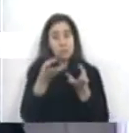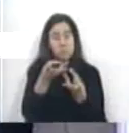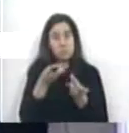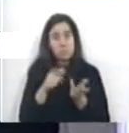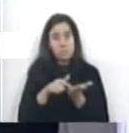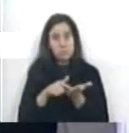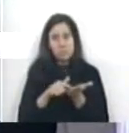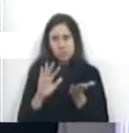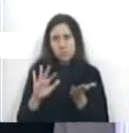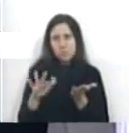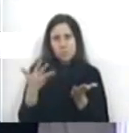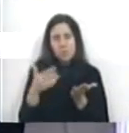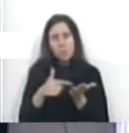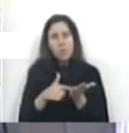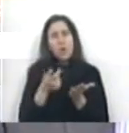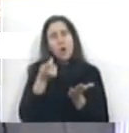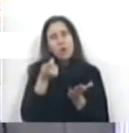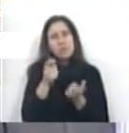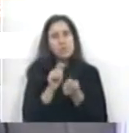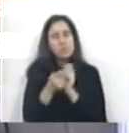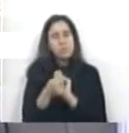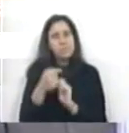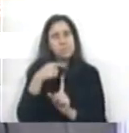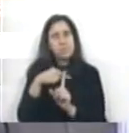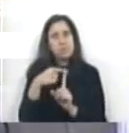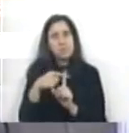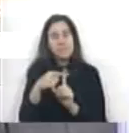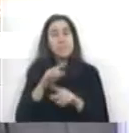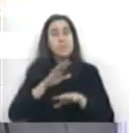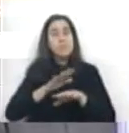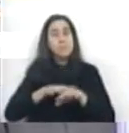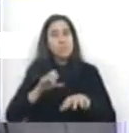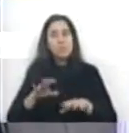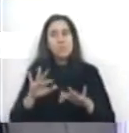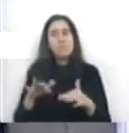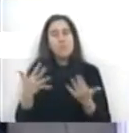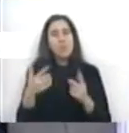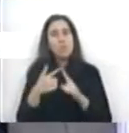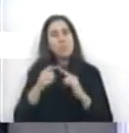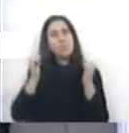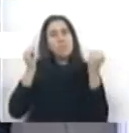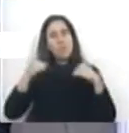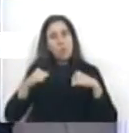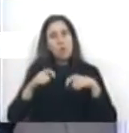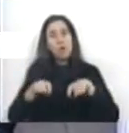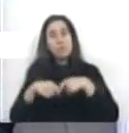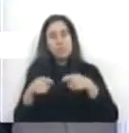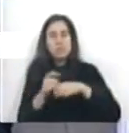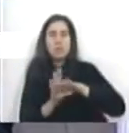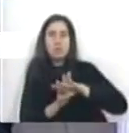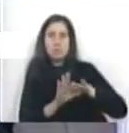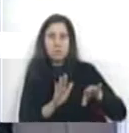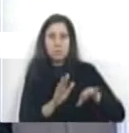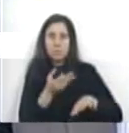orçamento permite alguma tímida mudança positiva, é porque foi possível um entendimento com os partidos à